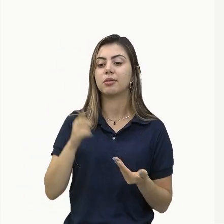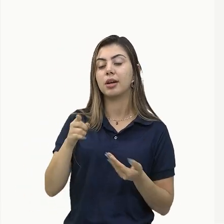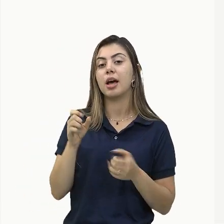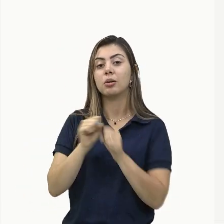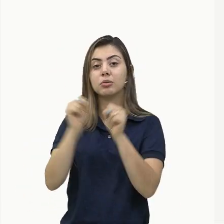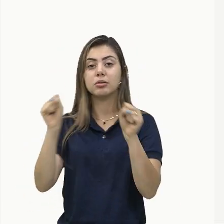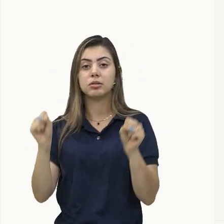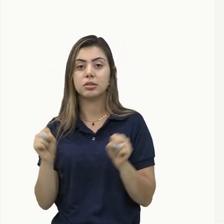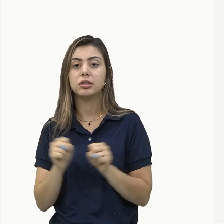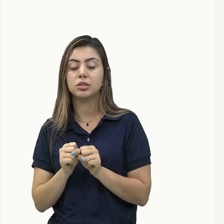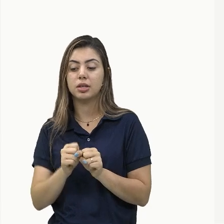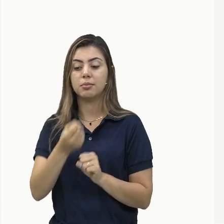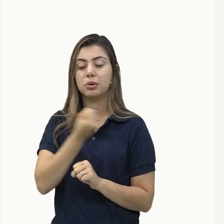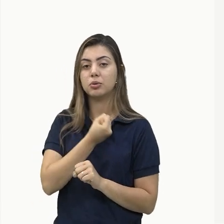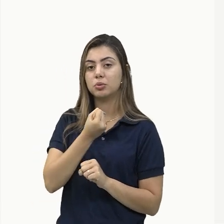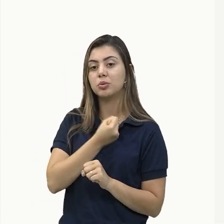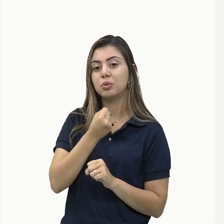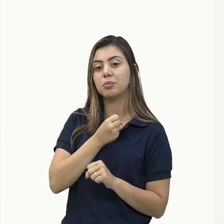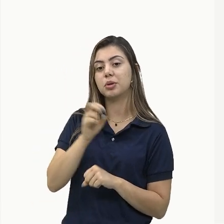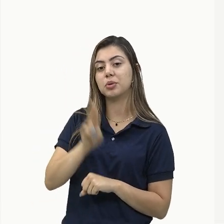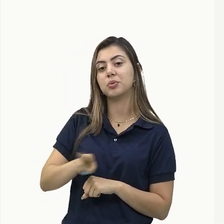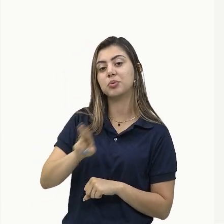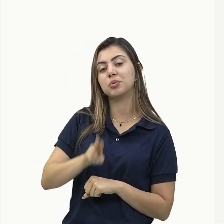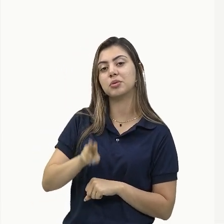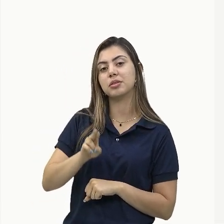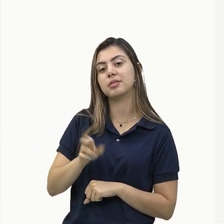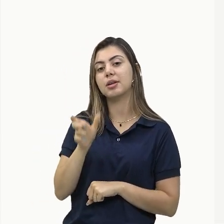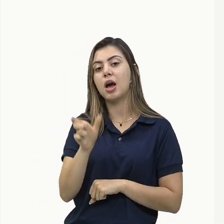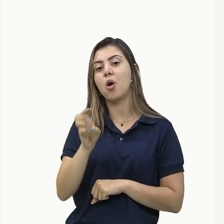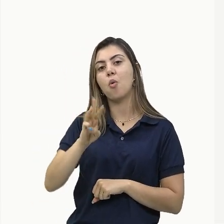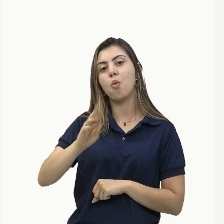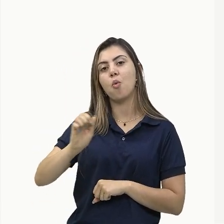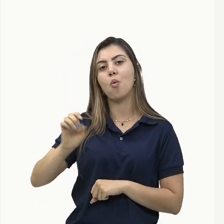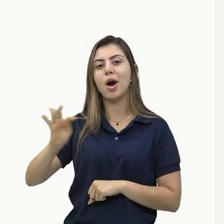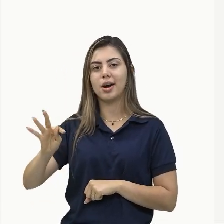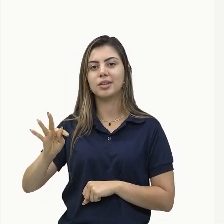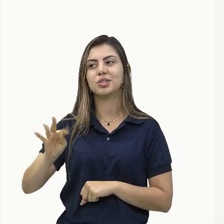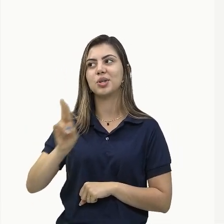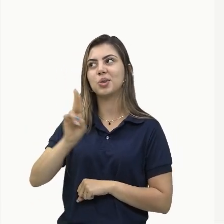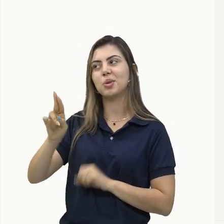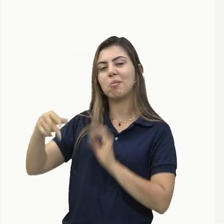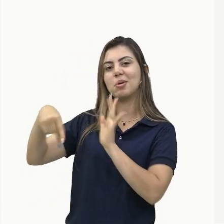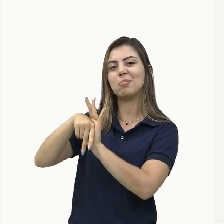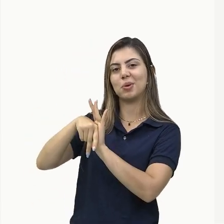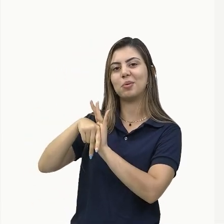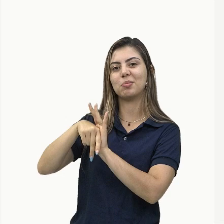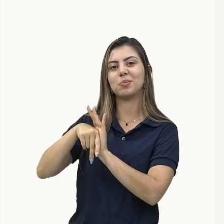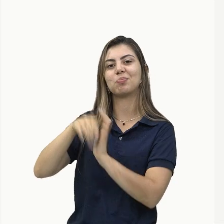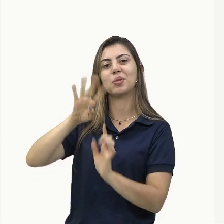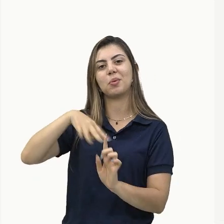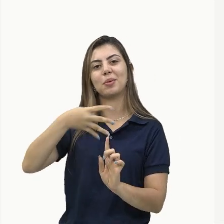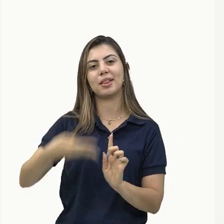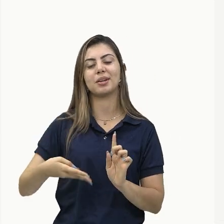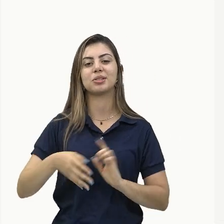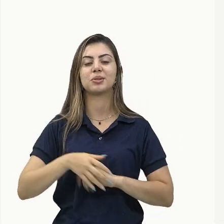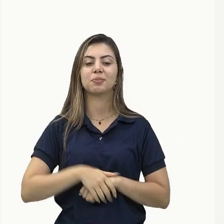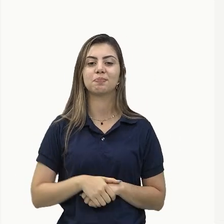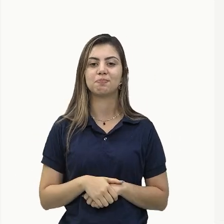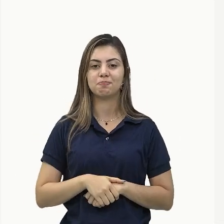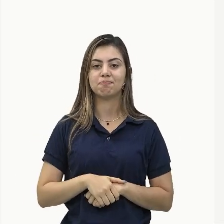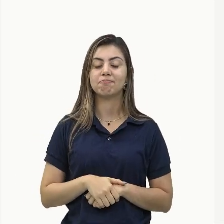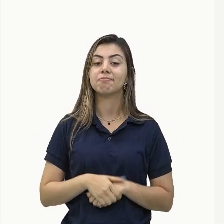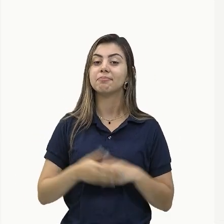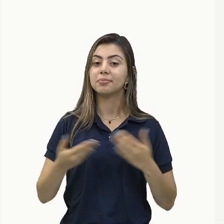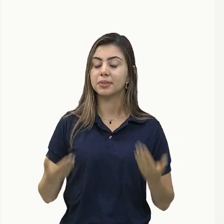de Unidades adota a unidade de medida Watt, que é o seu sobrenome, para homenagear. E agora, pessoal, vamos